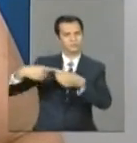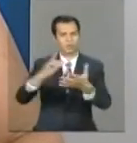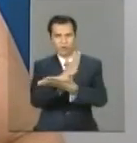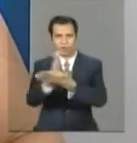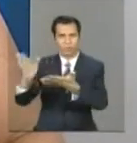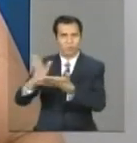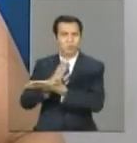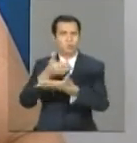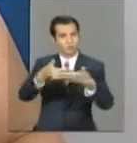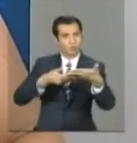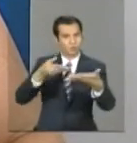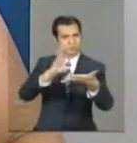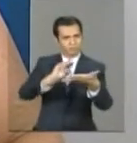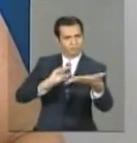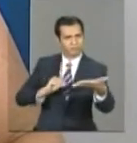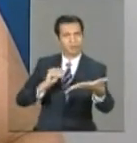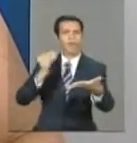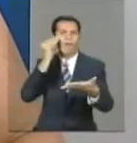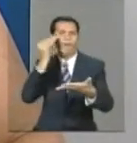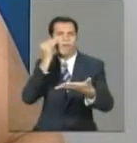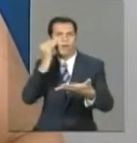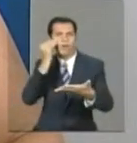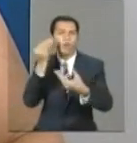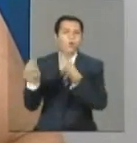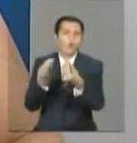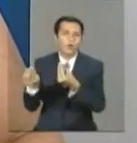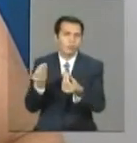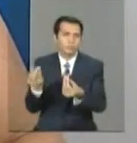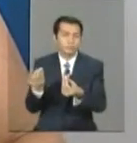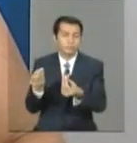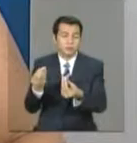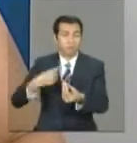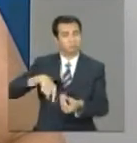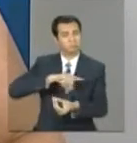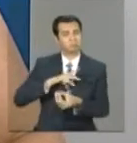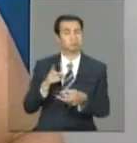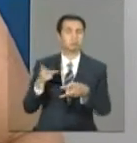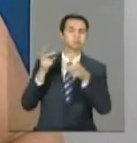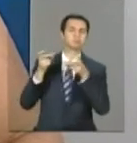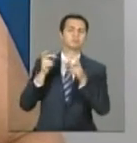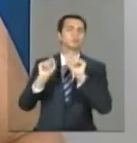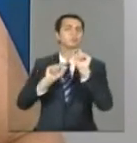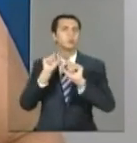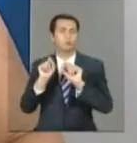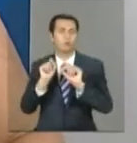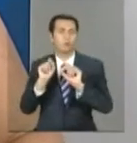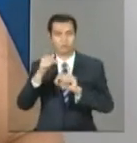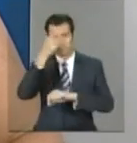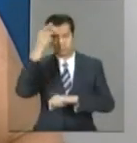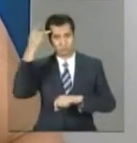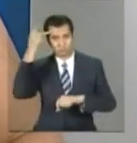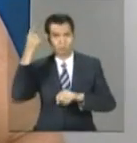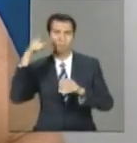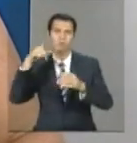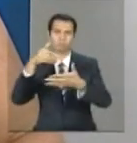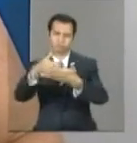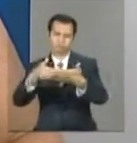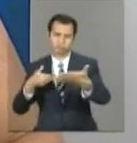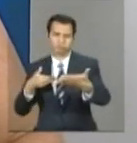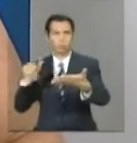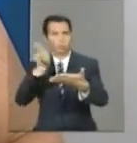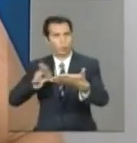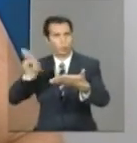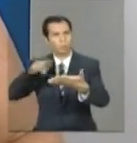nós verificamos que, à medida em que os gestores e os entrevistadores, eles iam ficando mais familiarizados